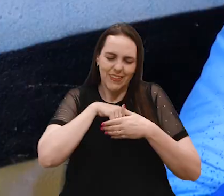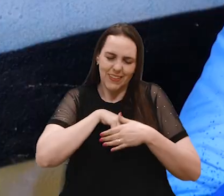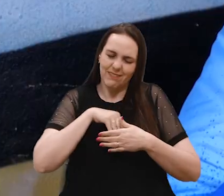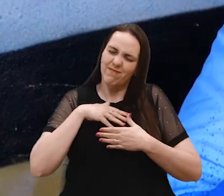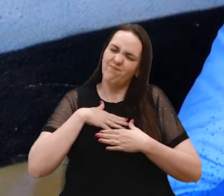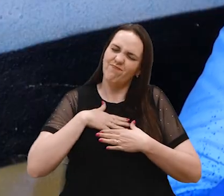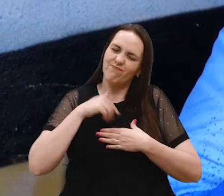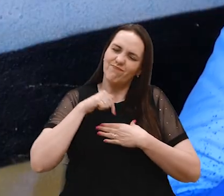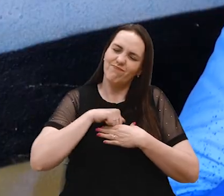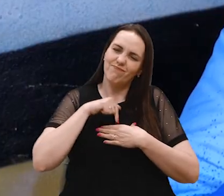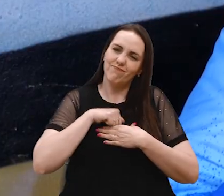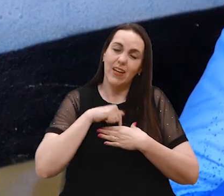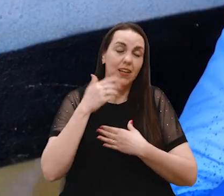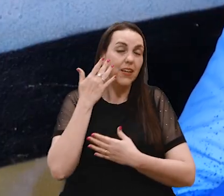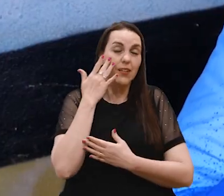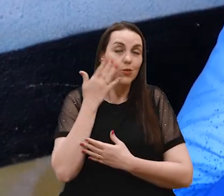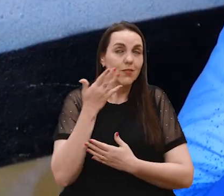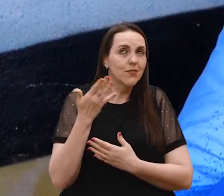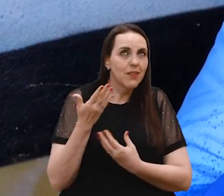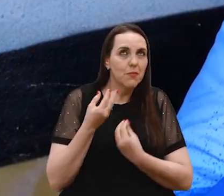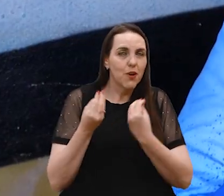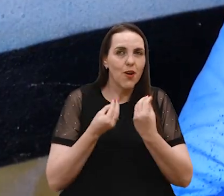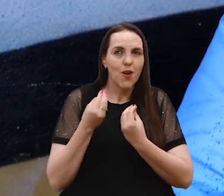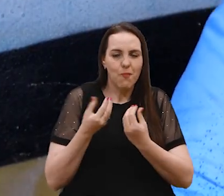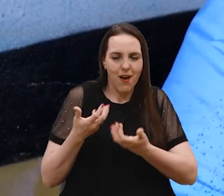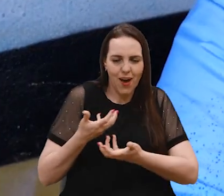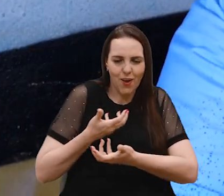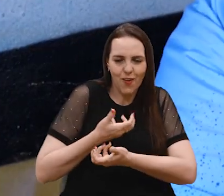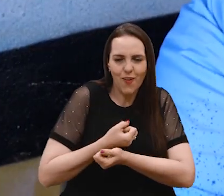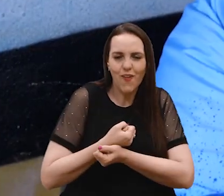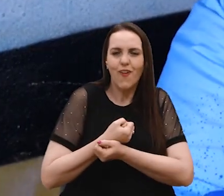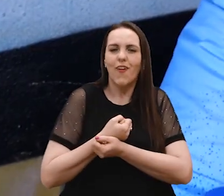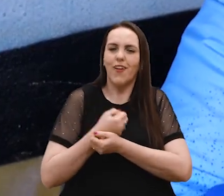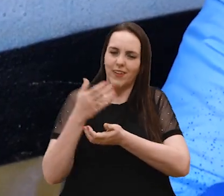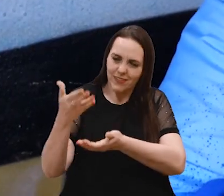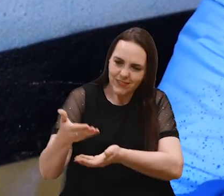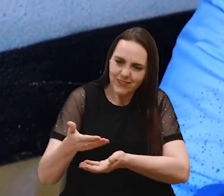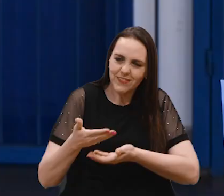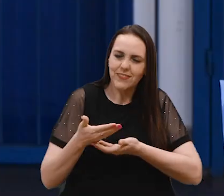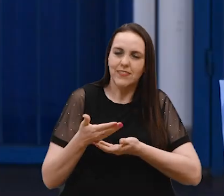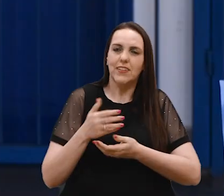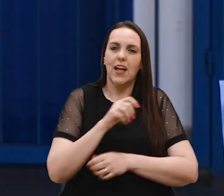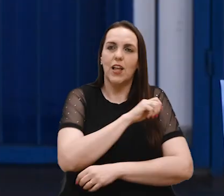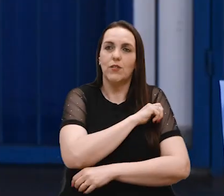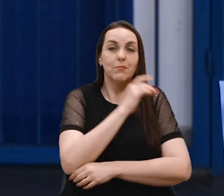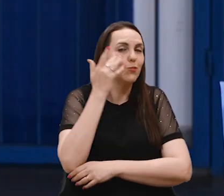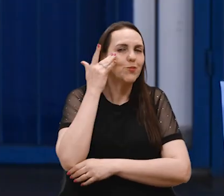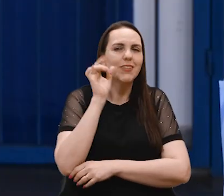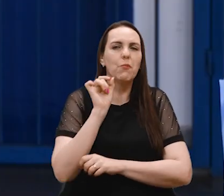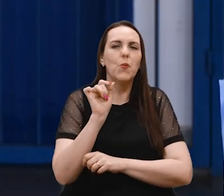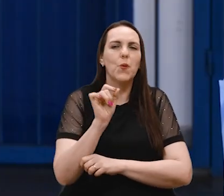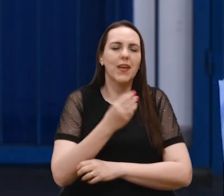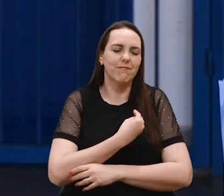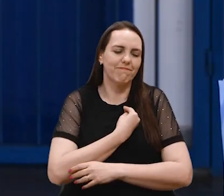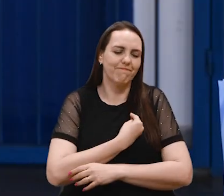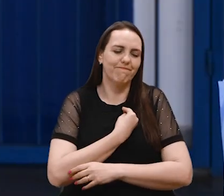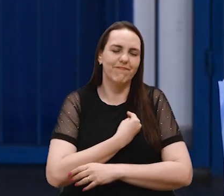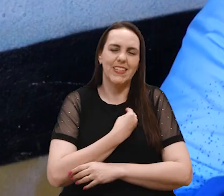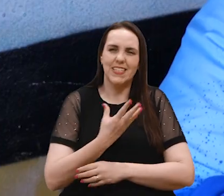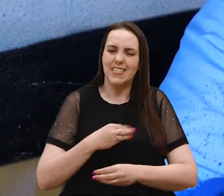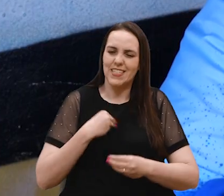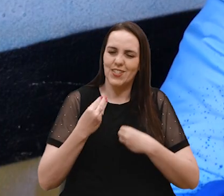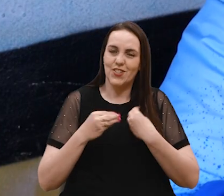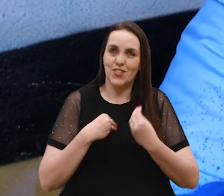trás dele. Que a gente, muitas vezes, a gente acolhe, recebe o aluno, mas a gente não sabe o que ele passou.